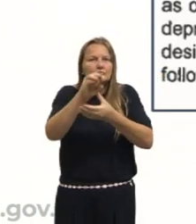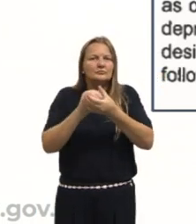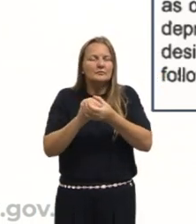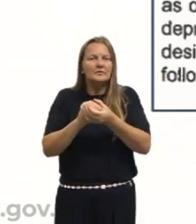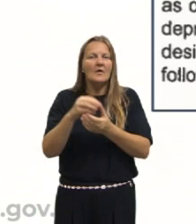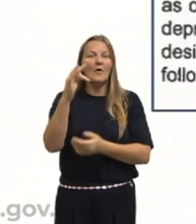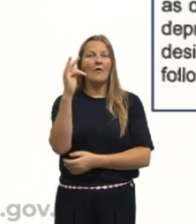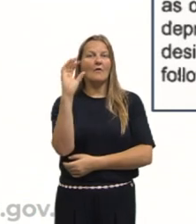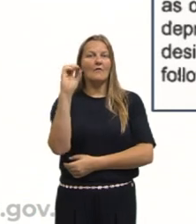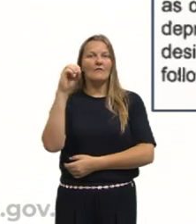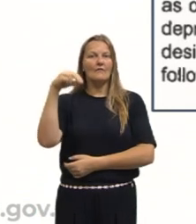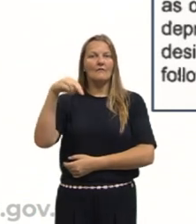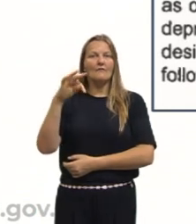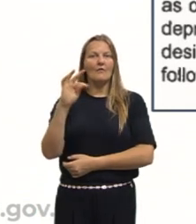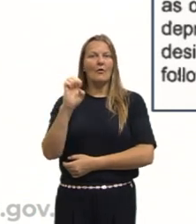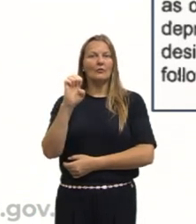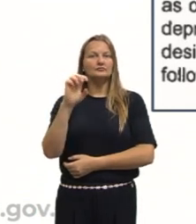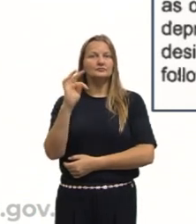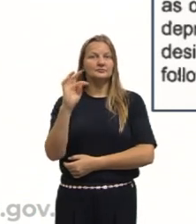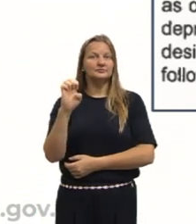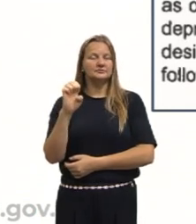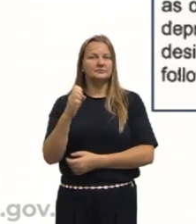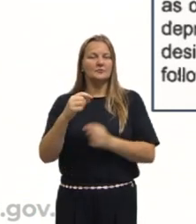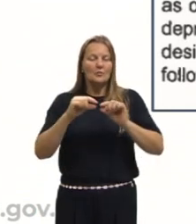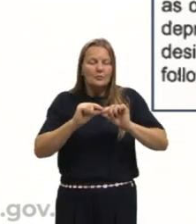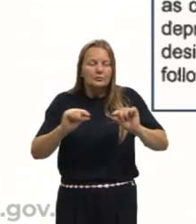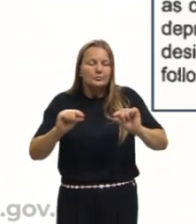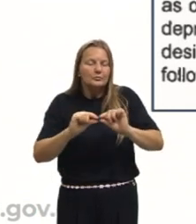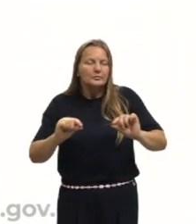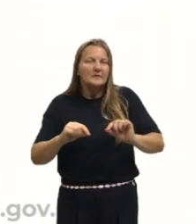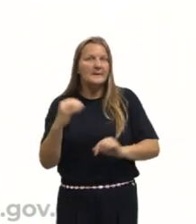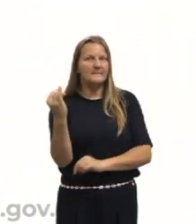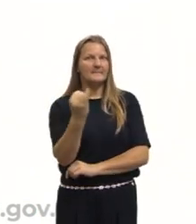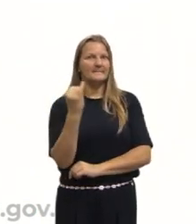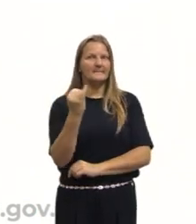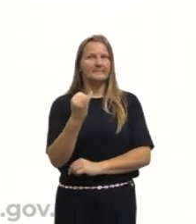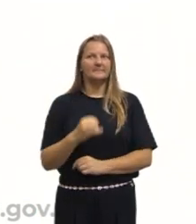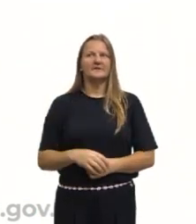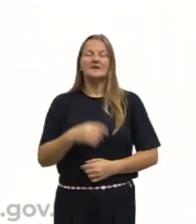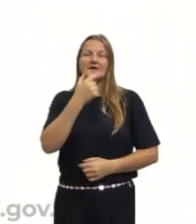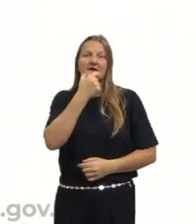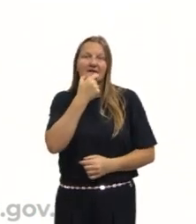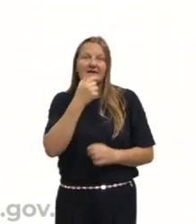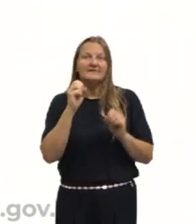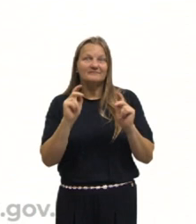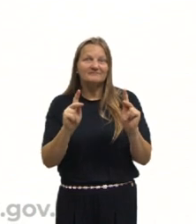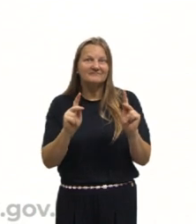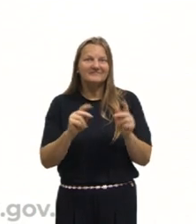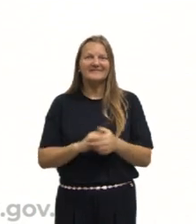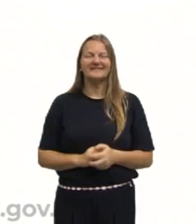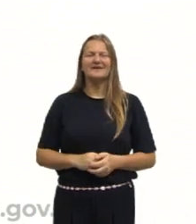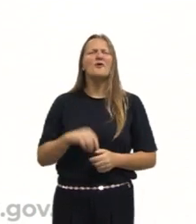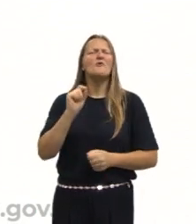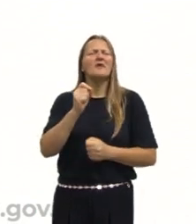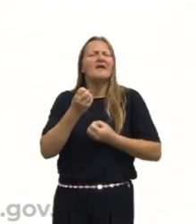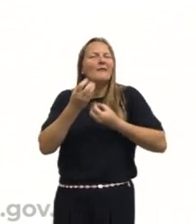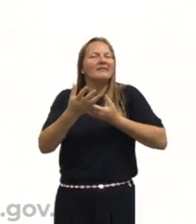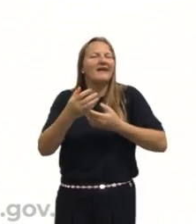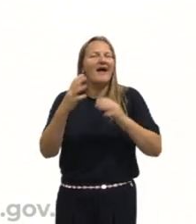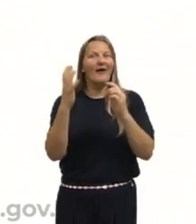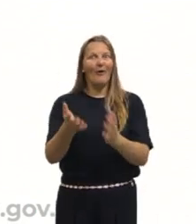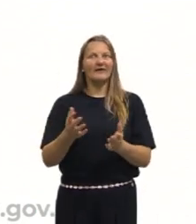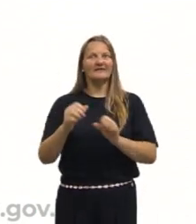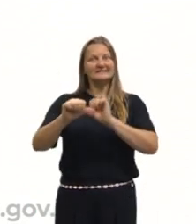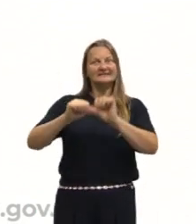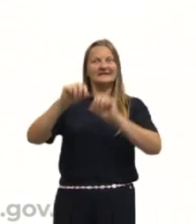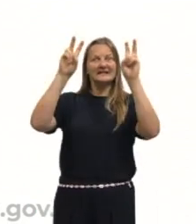a fonte para tu saber que tipo de texto tu vai ler Bom língua inglesa é isso Lu que que tu tem para nos contar de arte antes de